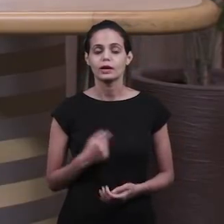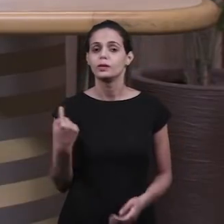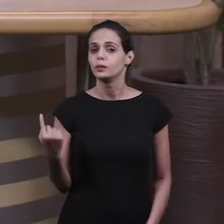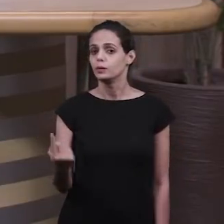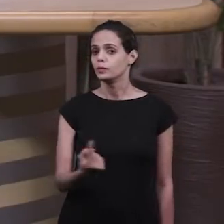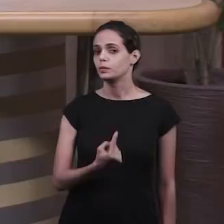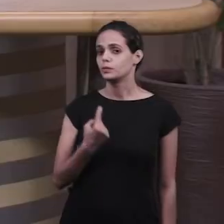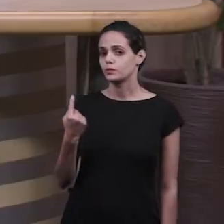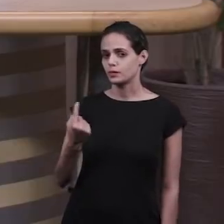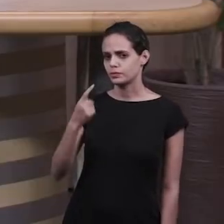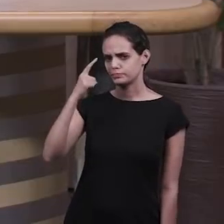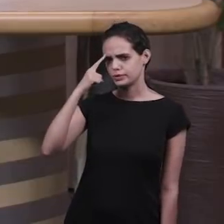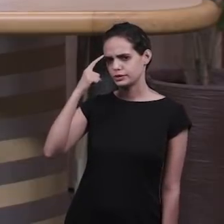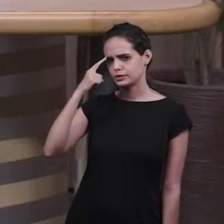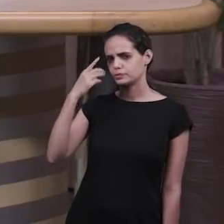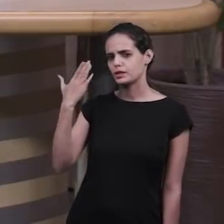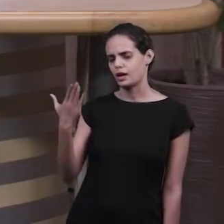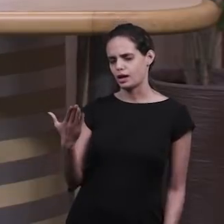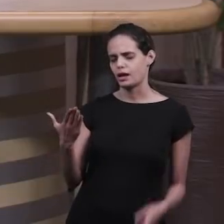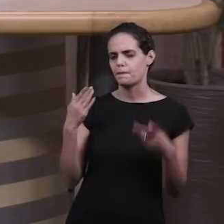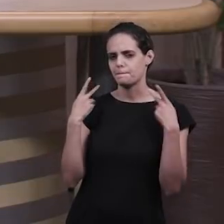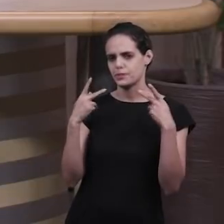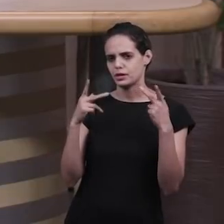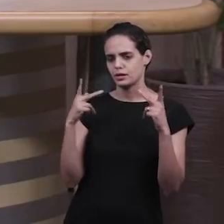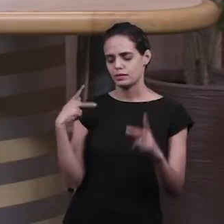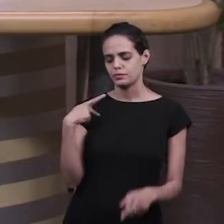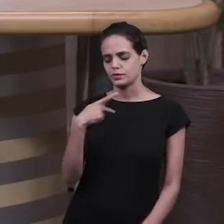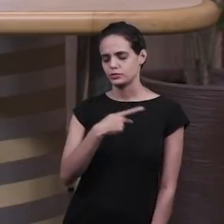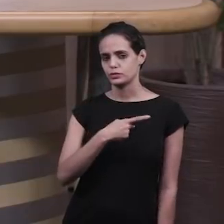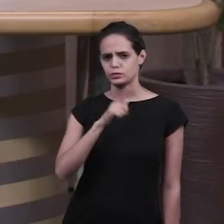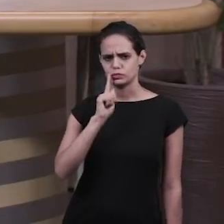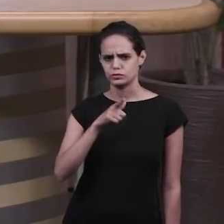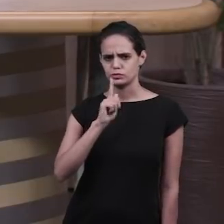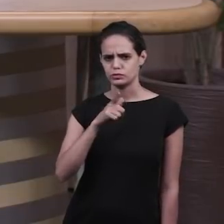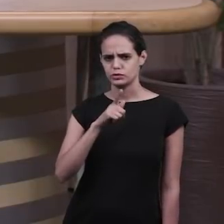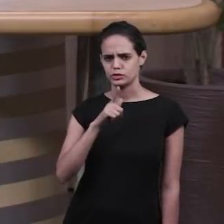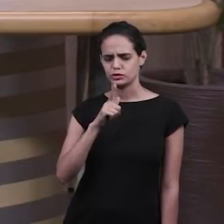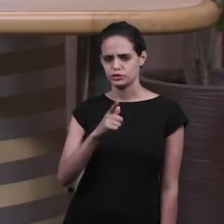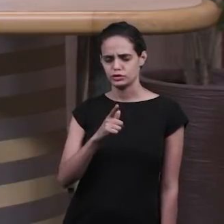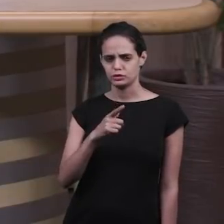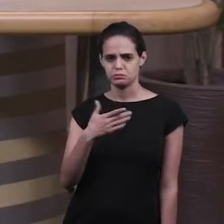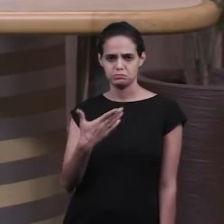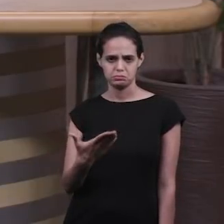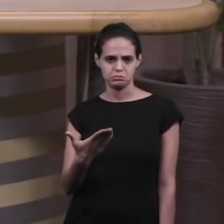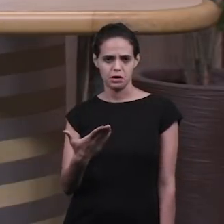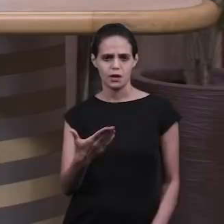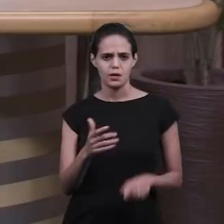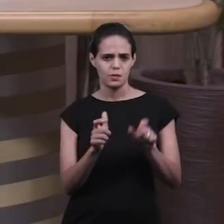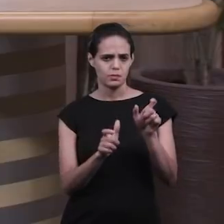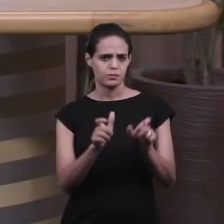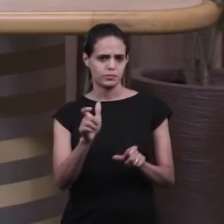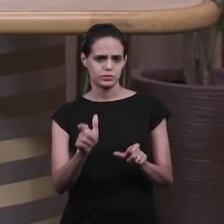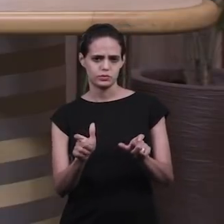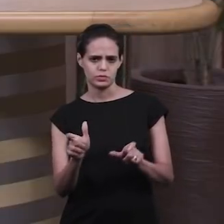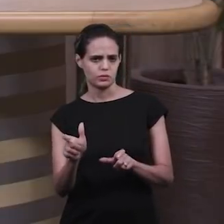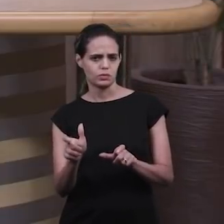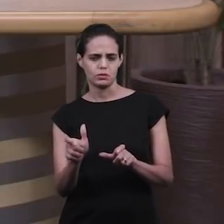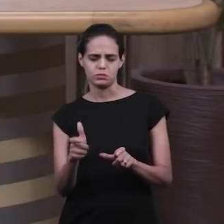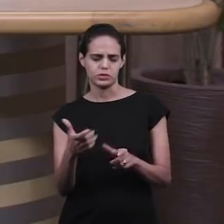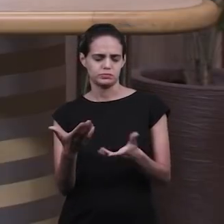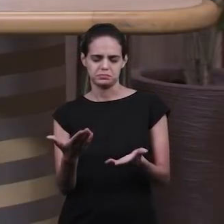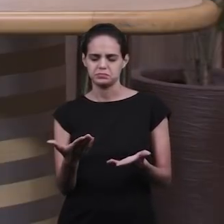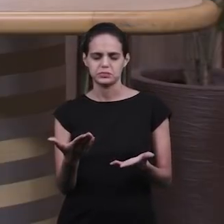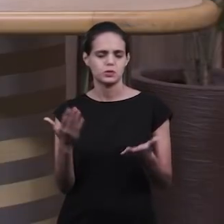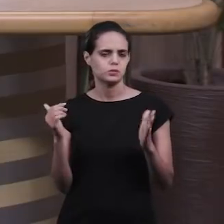toda a nossa linha era Gedeuti entregar a palavra e algum dos irmãos, podia ser até um português, fazer a